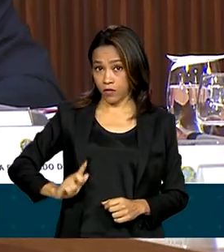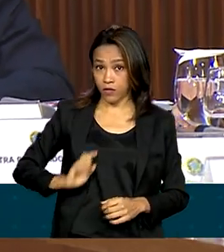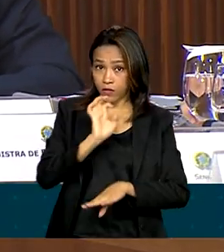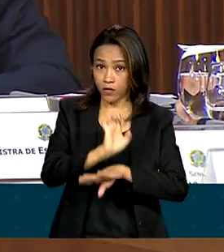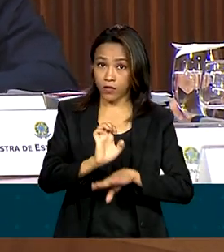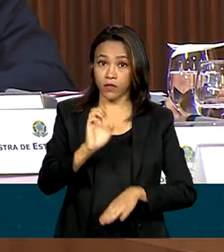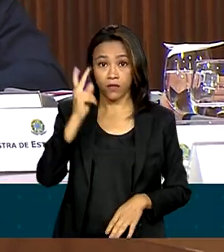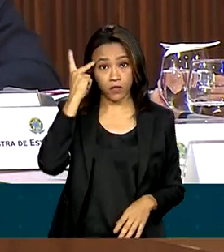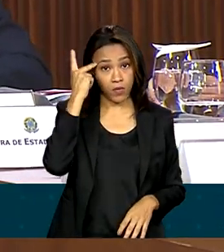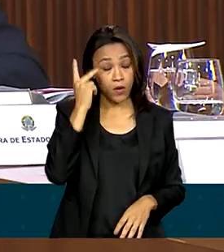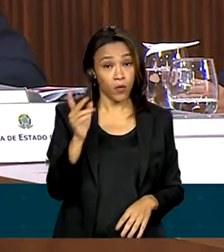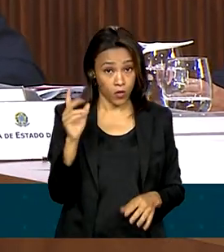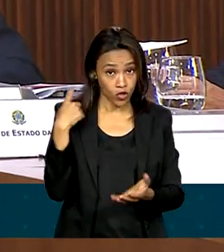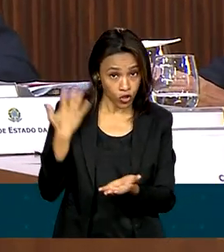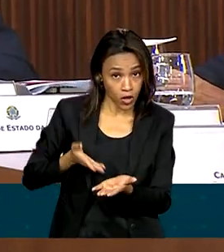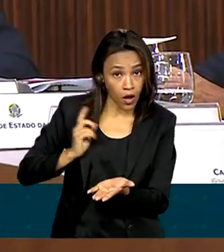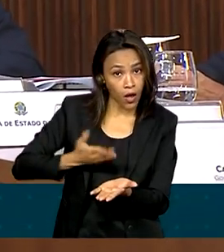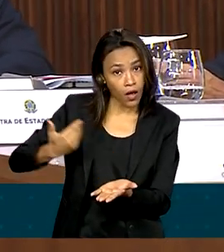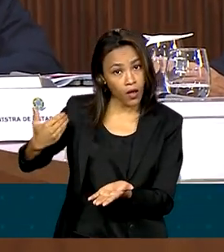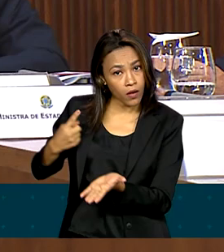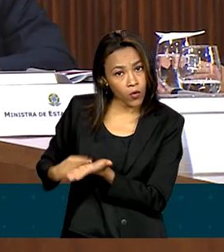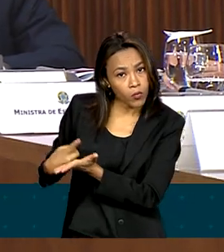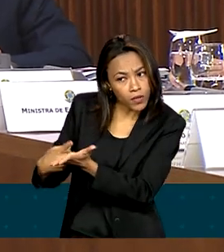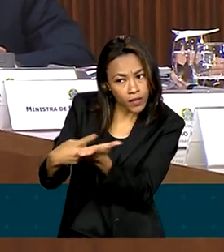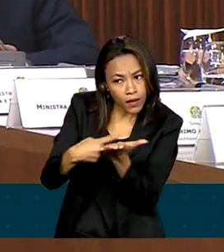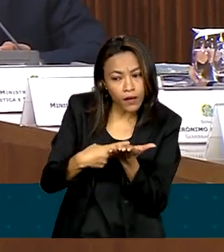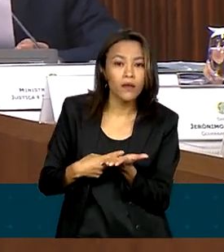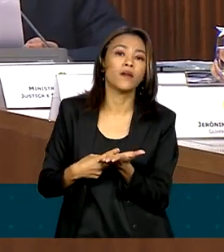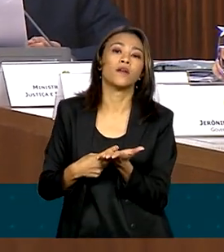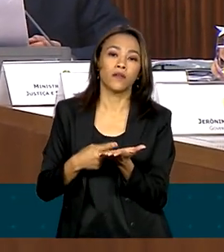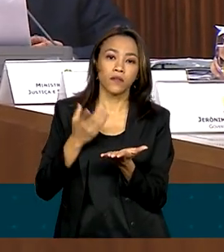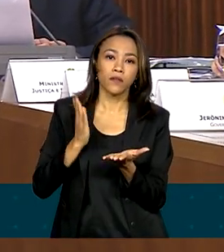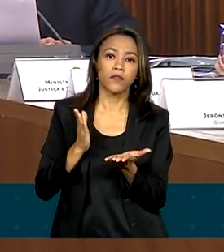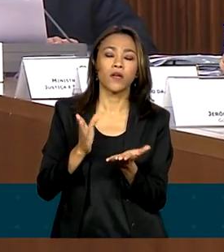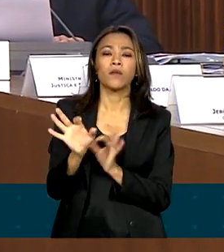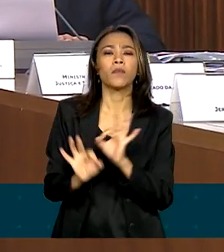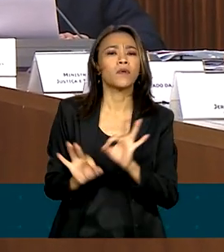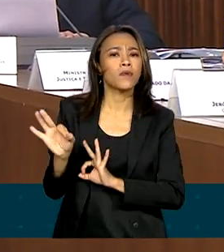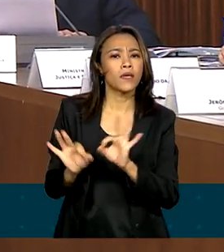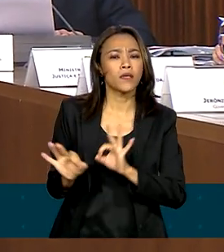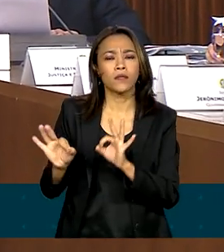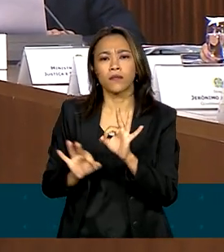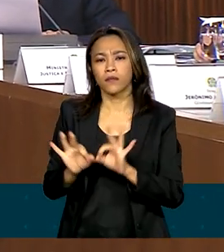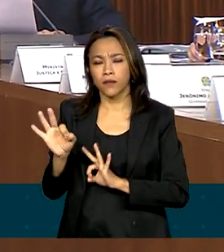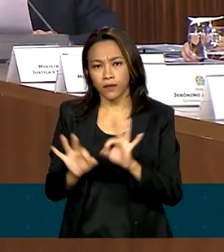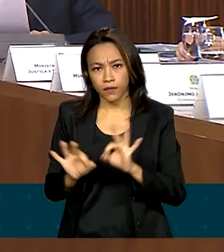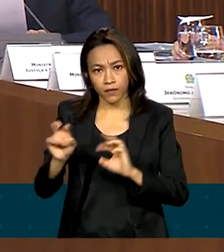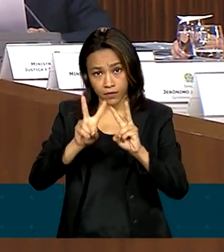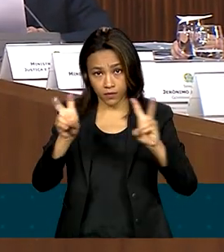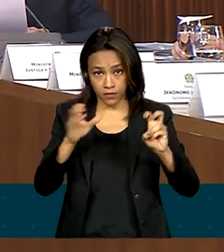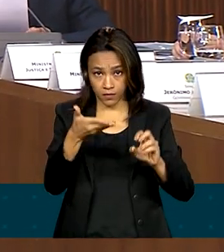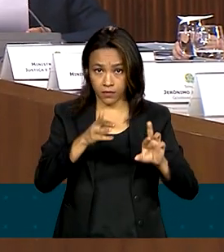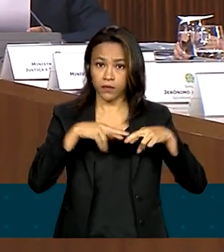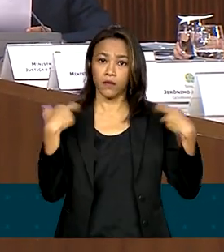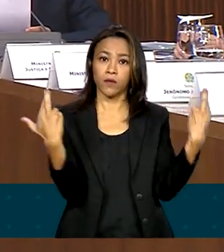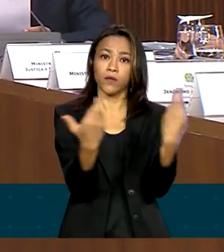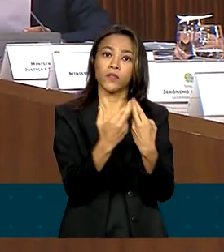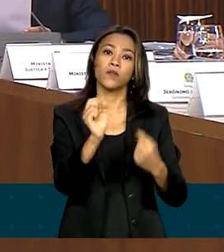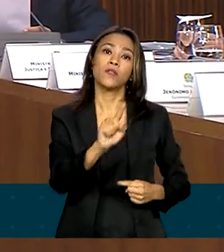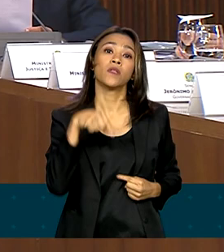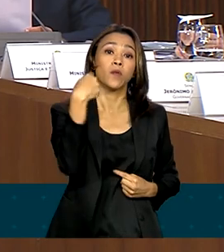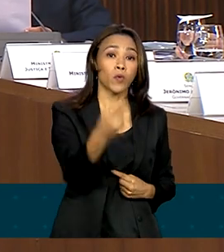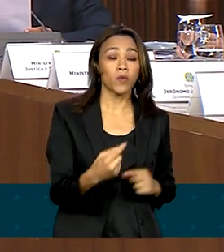Depois, no combinado já com os consórcios que nós fizemos na preparação da reunião, nós teremos uma